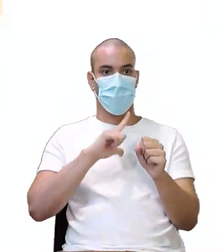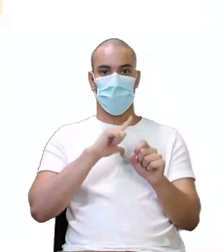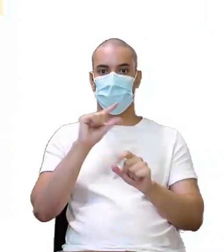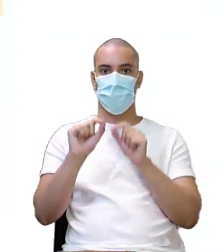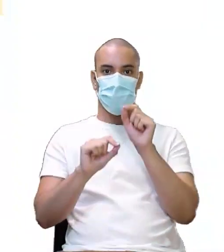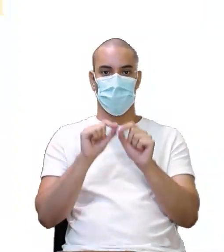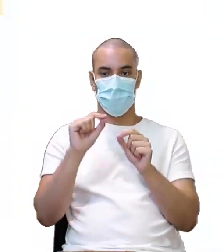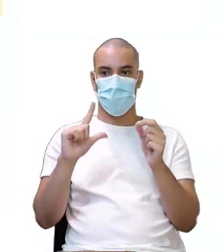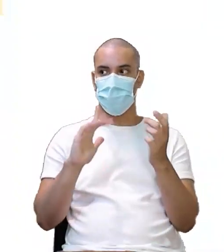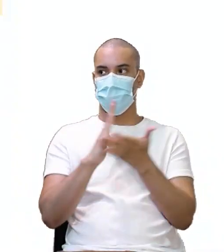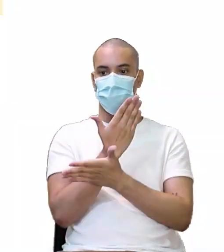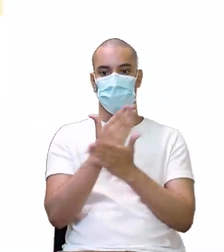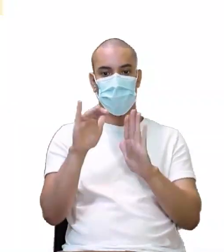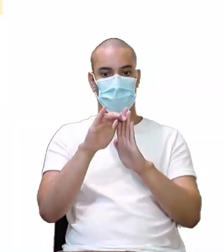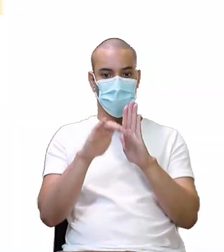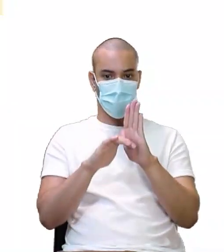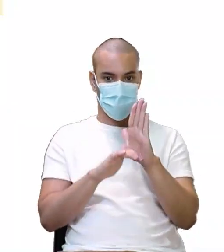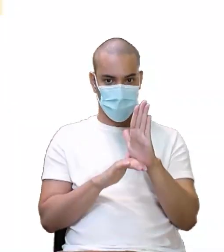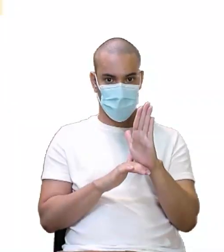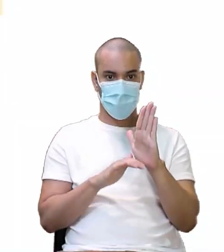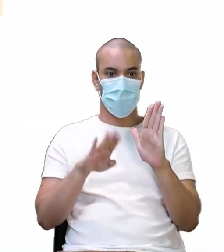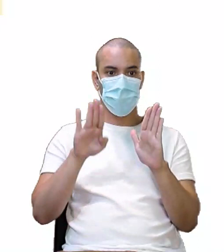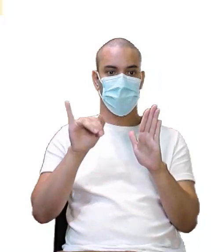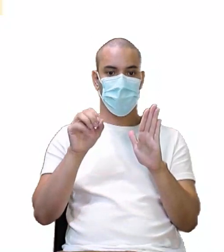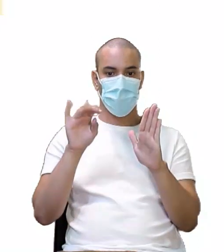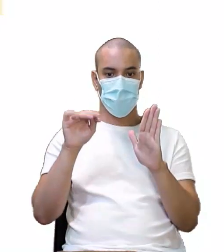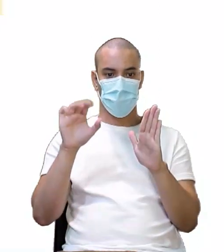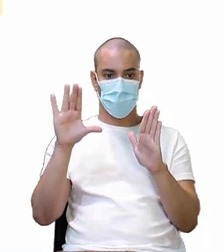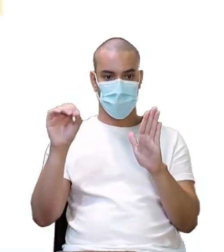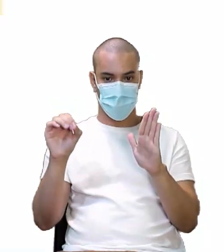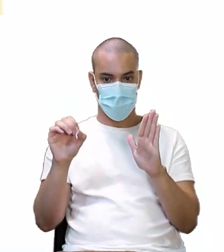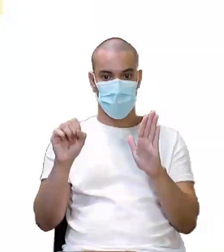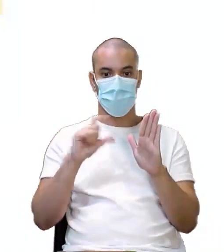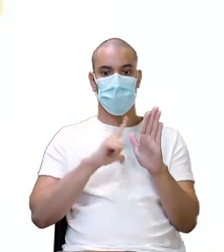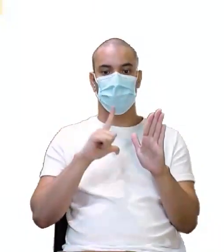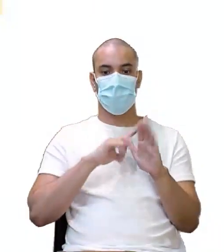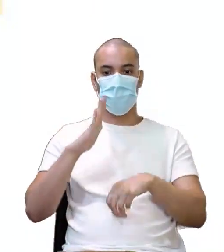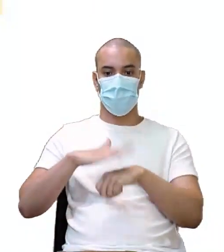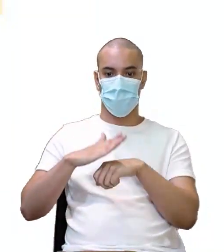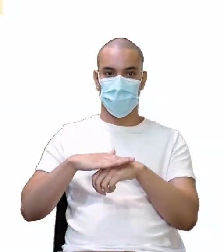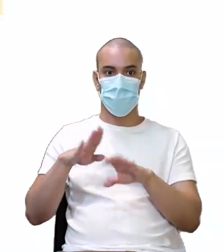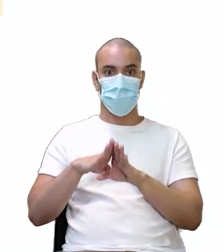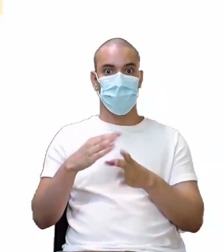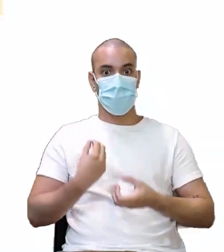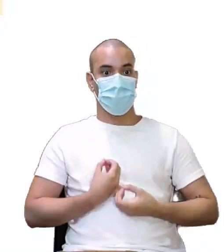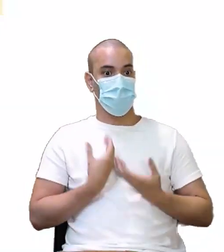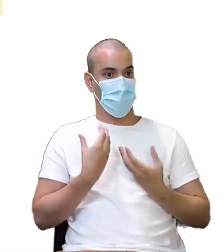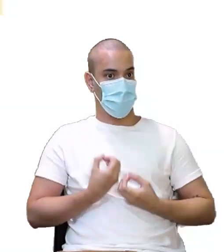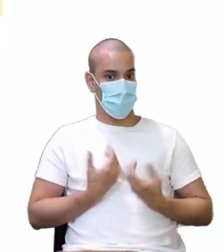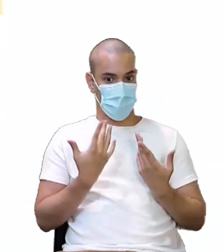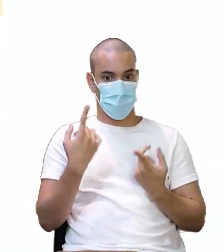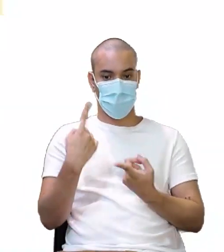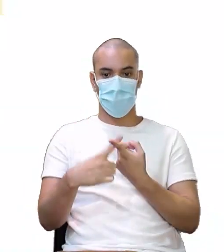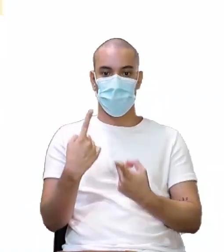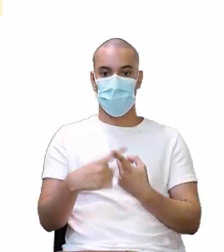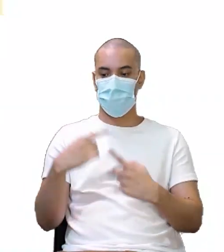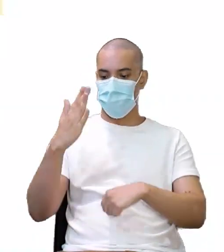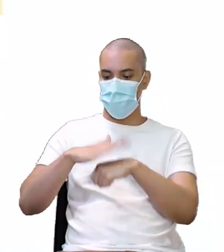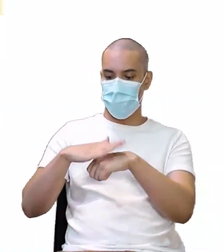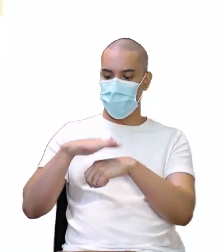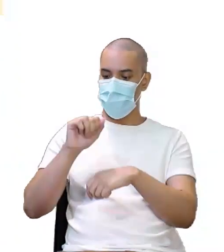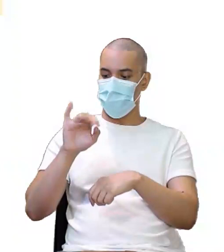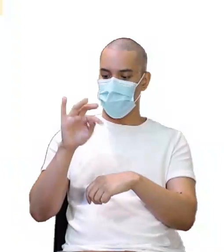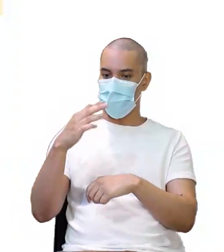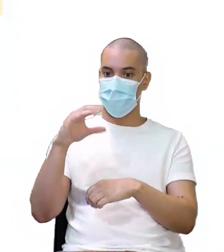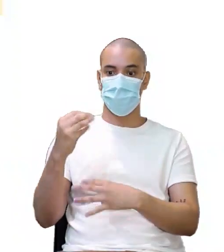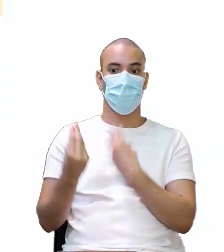caso de fatores bióticos, atuação, e fatores abióticos, expressão. A atuação está de